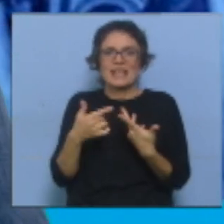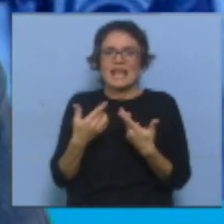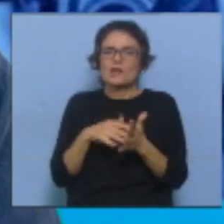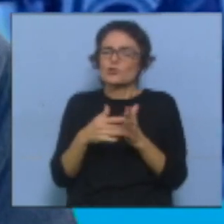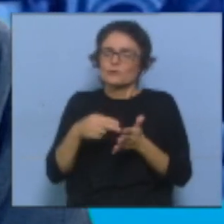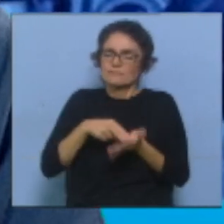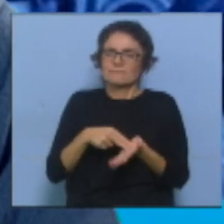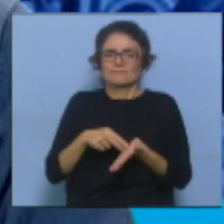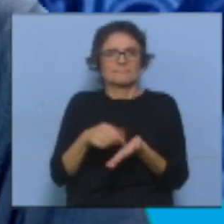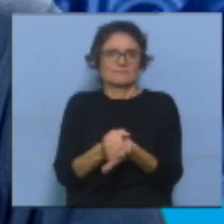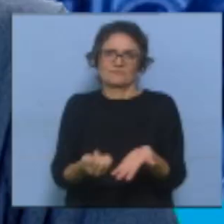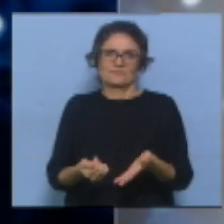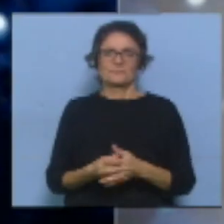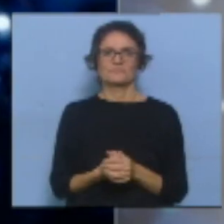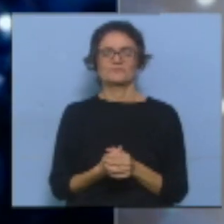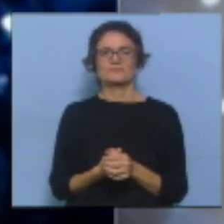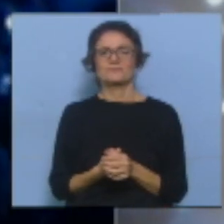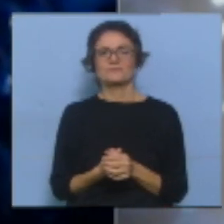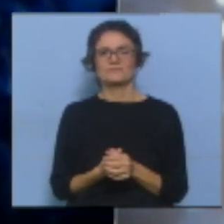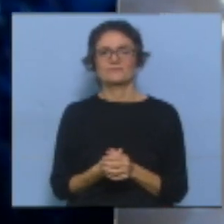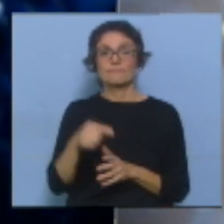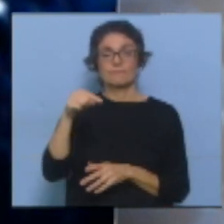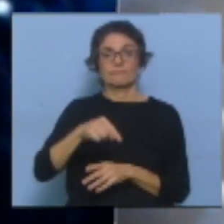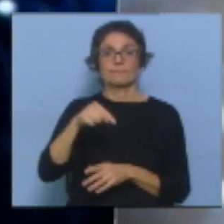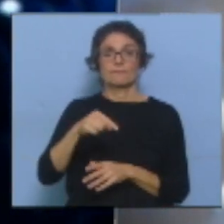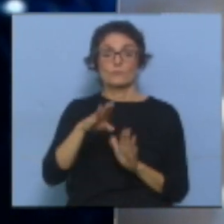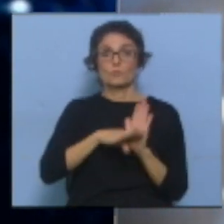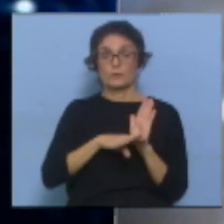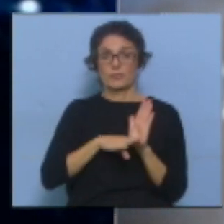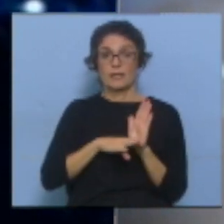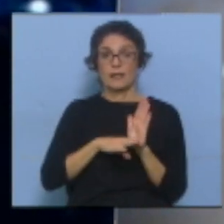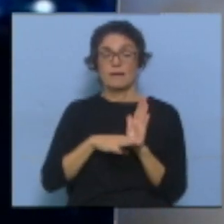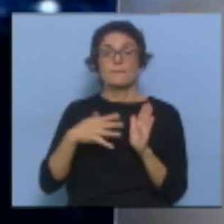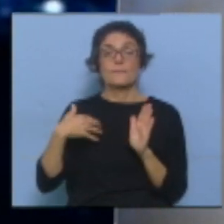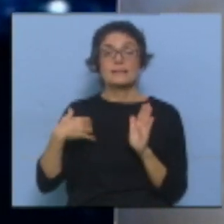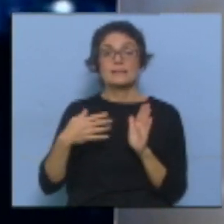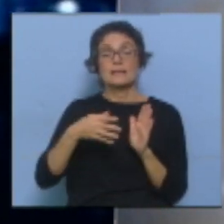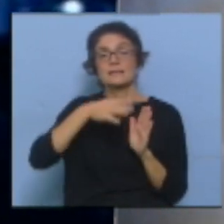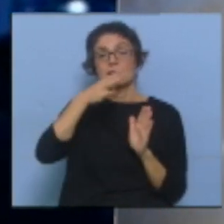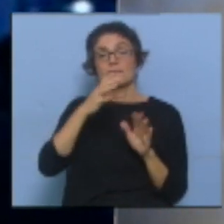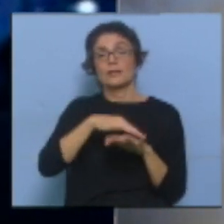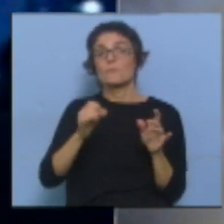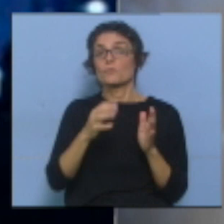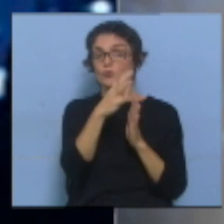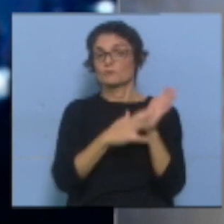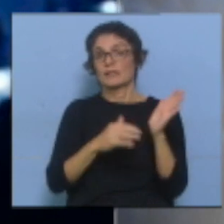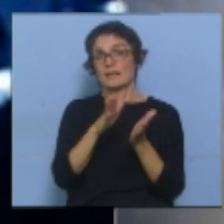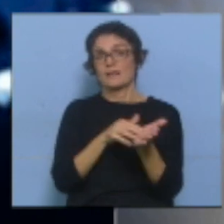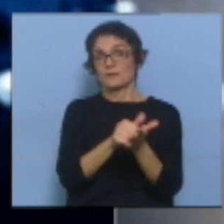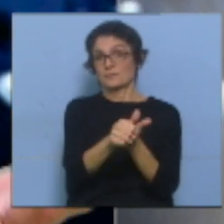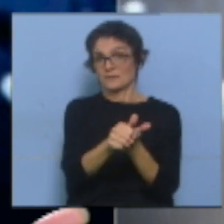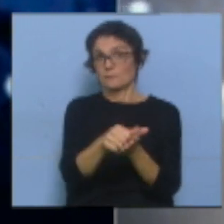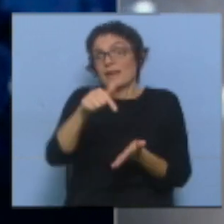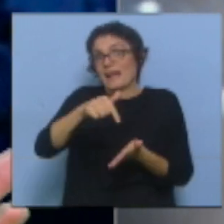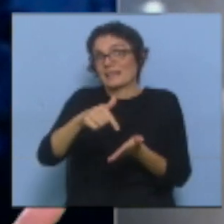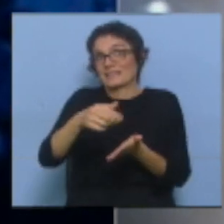família. Nós aqui neste programa em cada sexta-feira normalmente falamos só de Bíblia, só dos textos da Bíblia. Acredito que estamos a